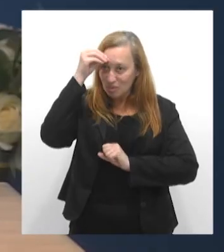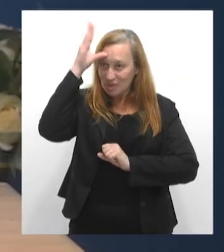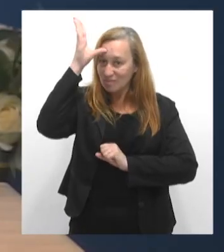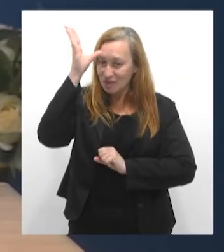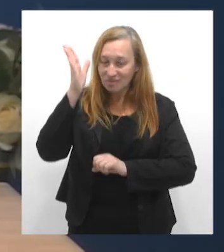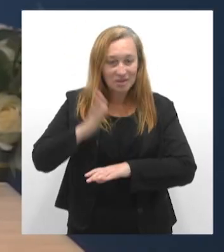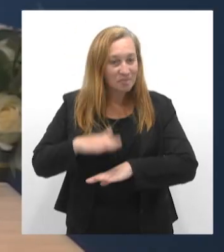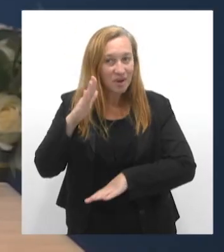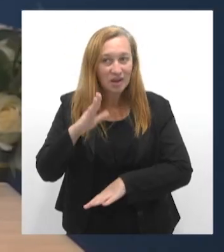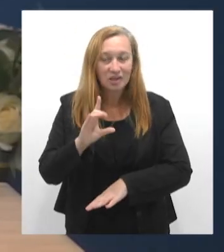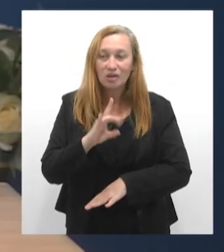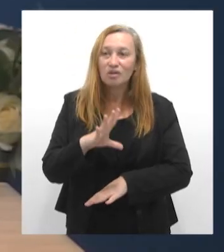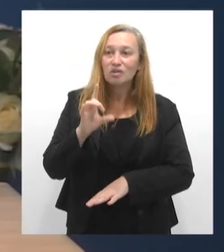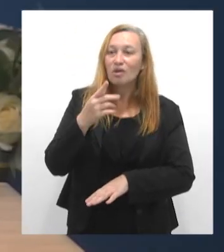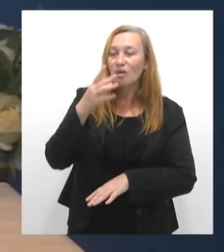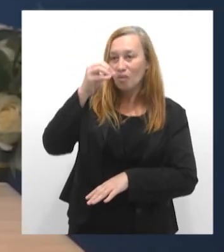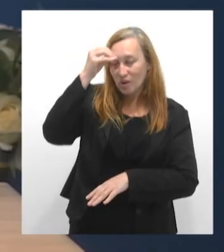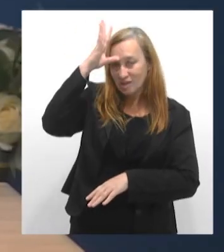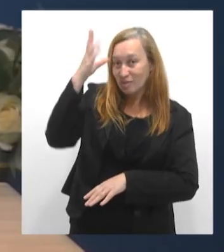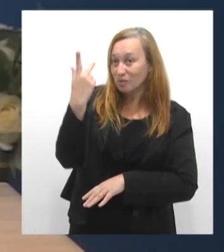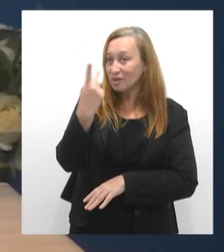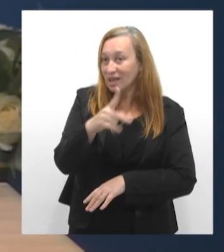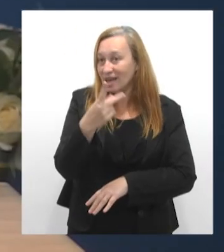como conhecimento dele,